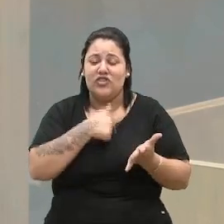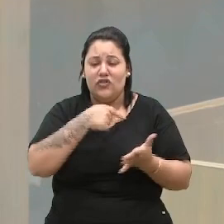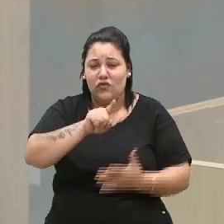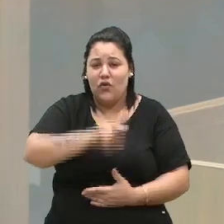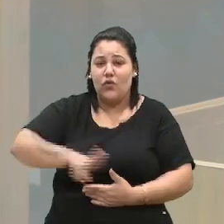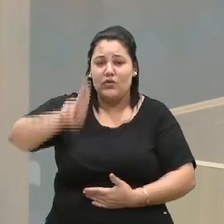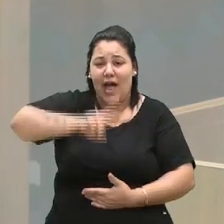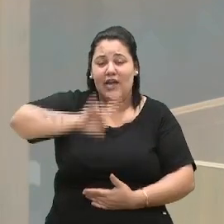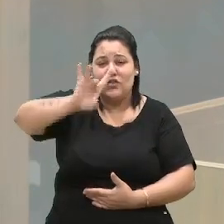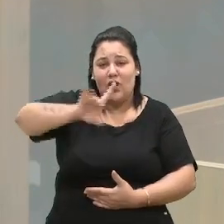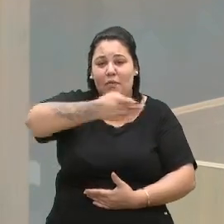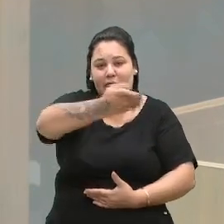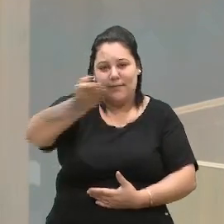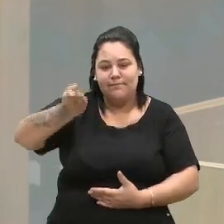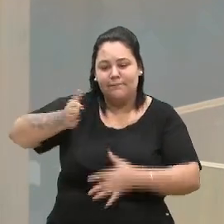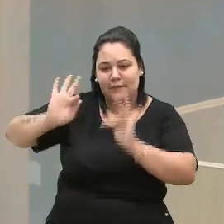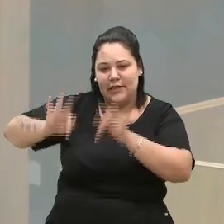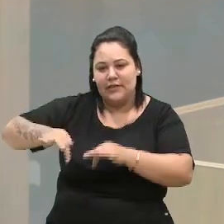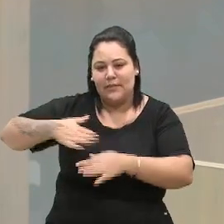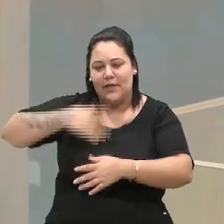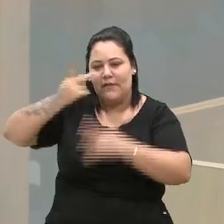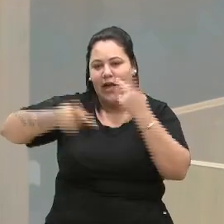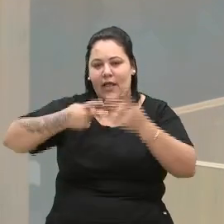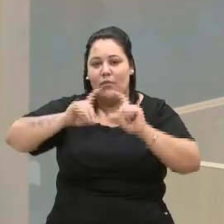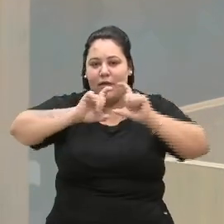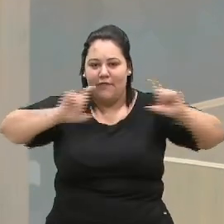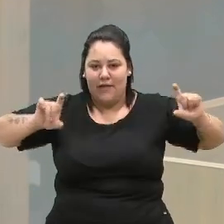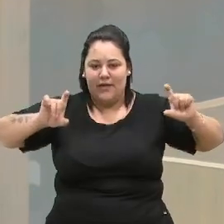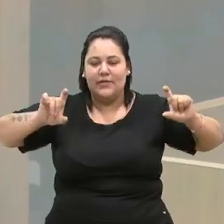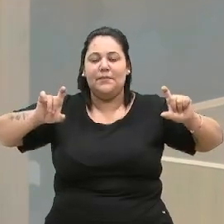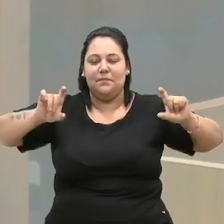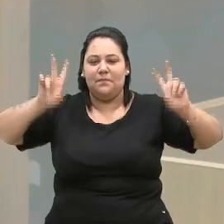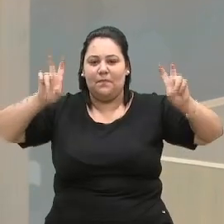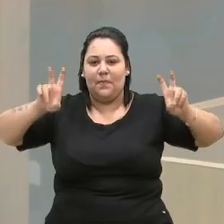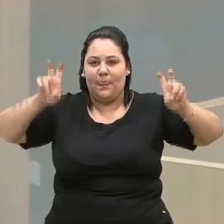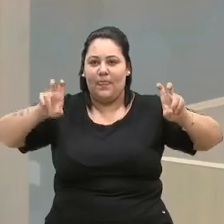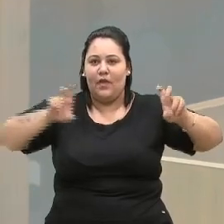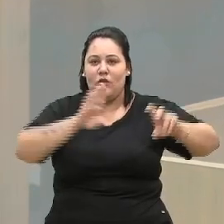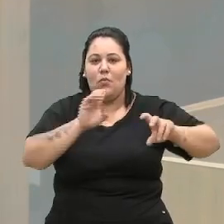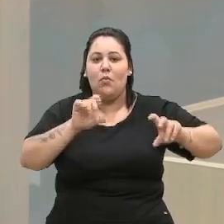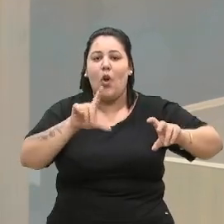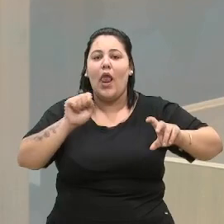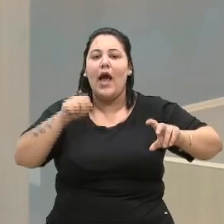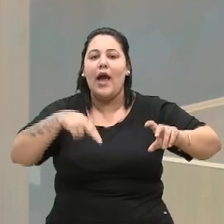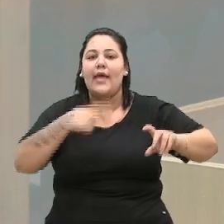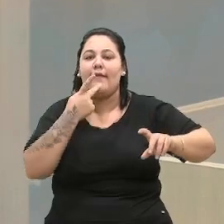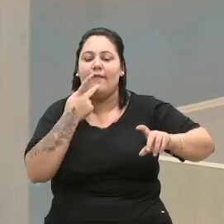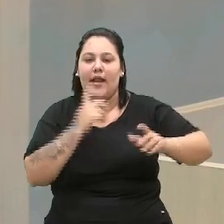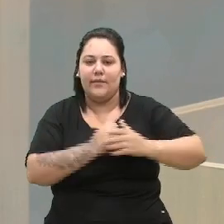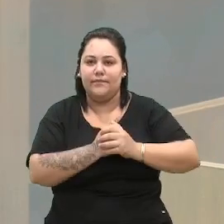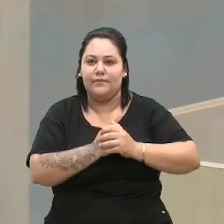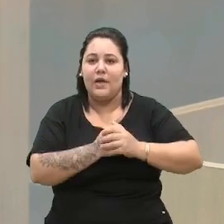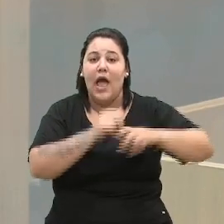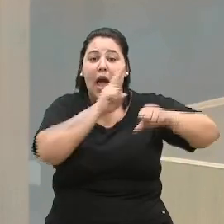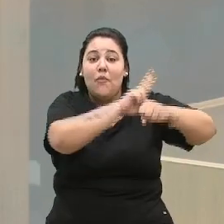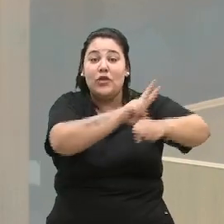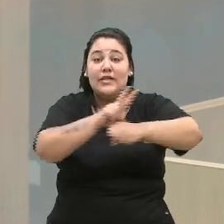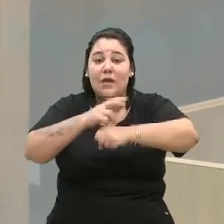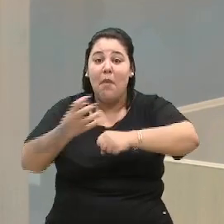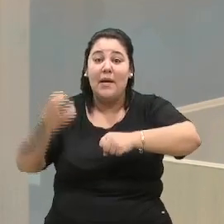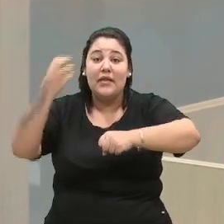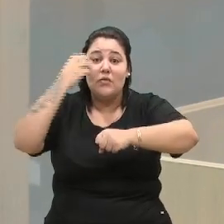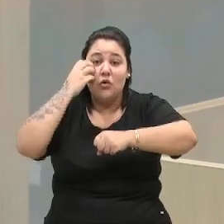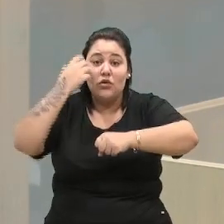só para concluir aqui, uma citação, né, do Bolan, que ele diz o seguinte: a proteção ao patrimônio deve